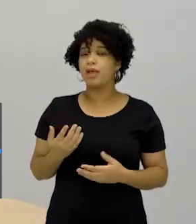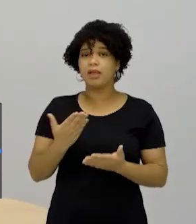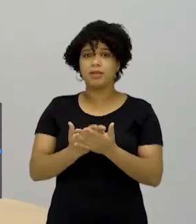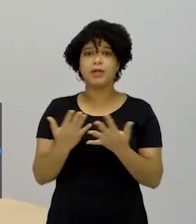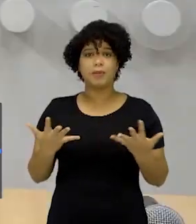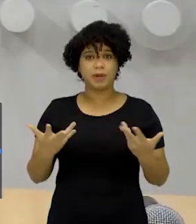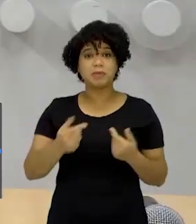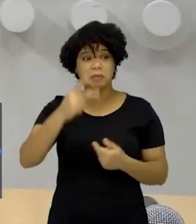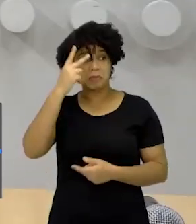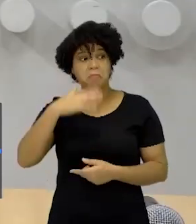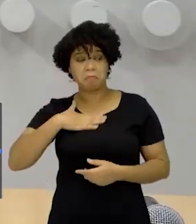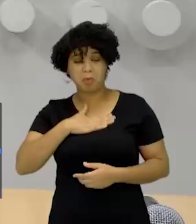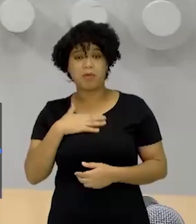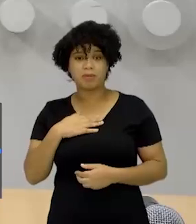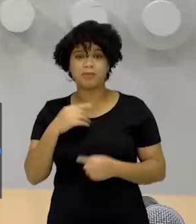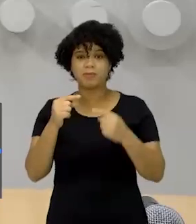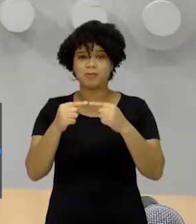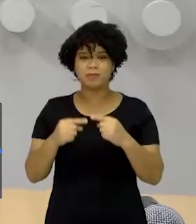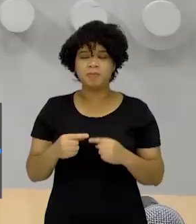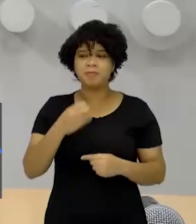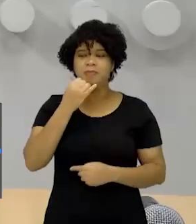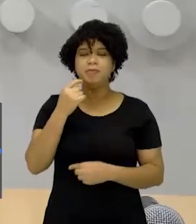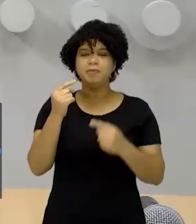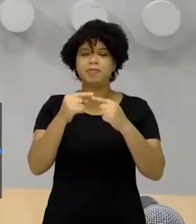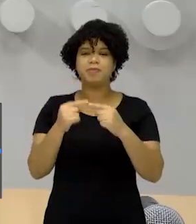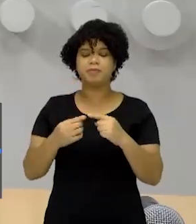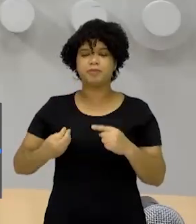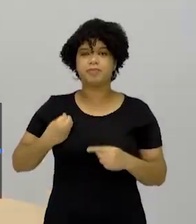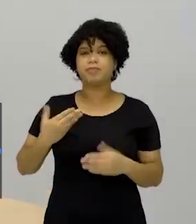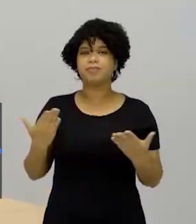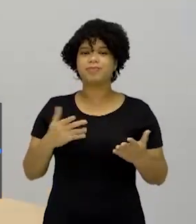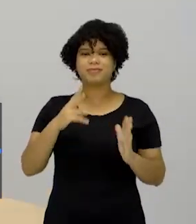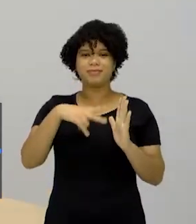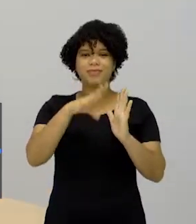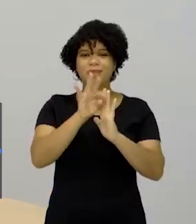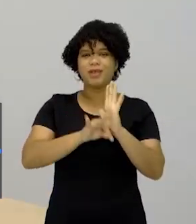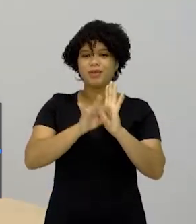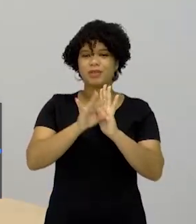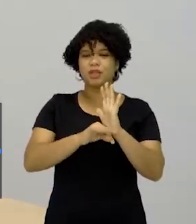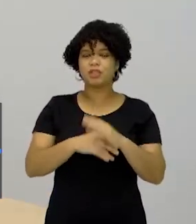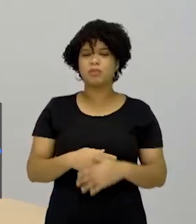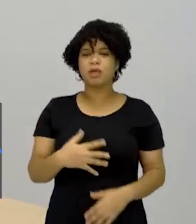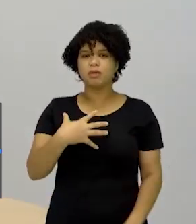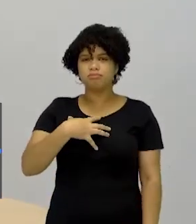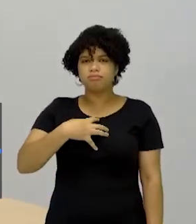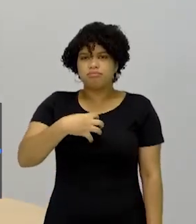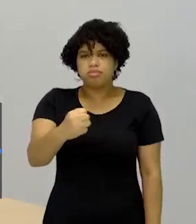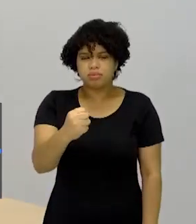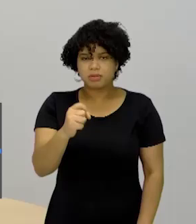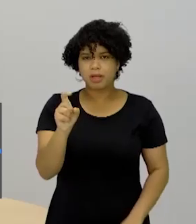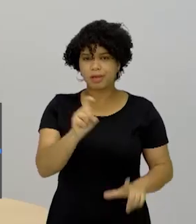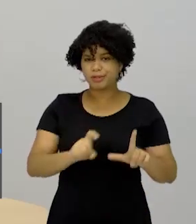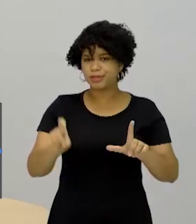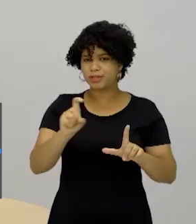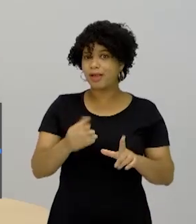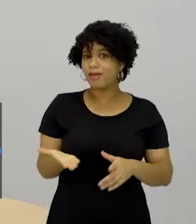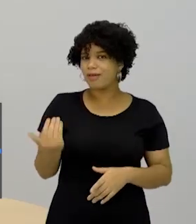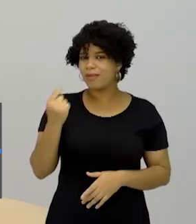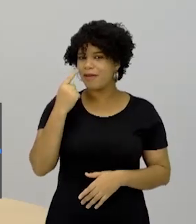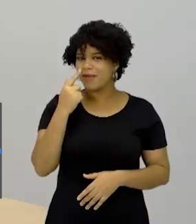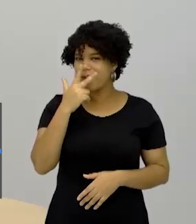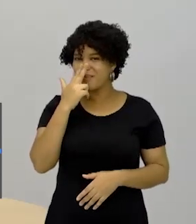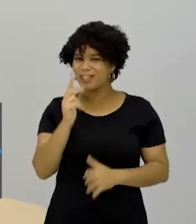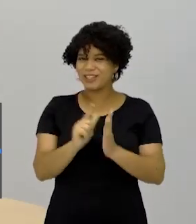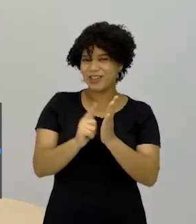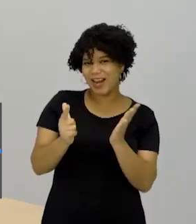se Pesquisem. identificando bastante. Isso já é legal, né? Isto. Que faz parte Então, da vamos realidade. agora ler um texto chamado Suicídio Digital, de Marcos Hoff, e vamos ler estilo jornalzinho, vai ficar